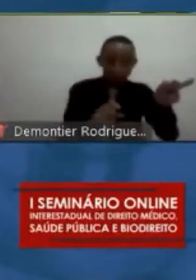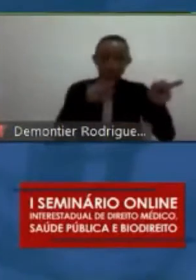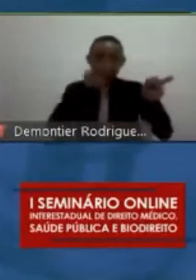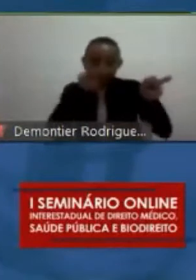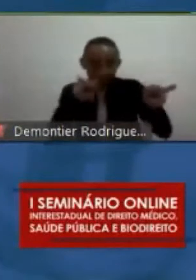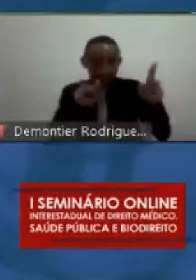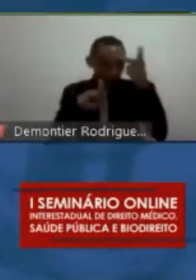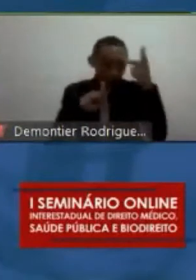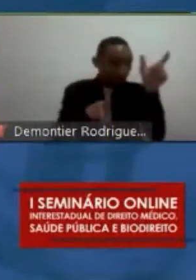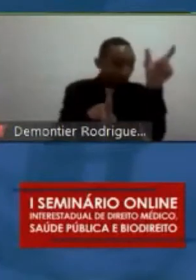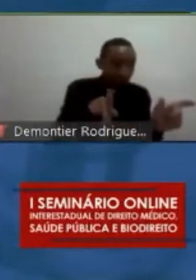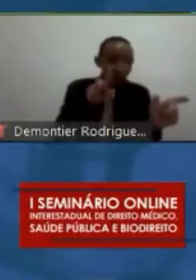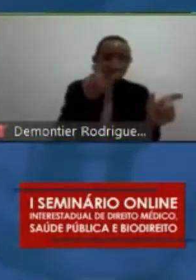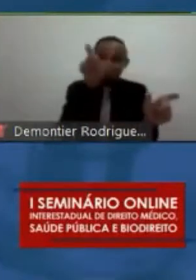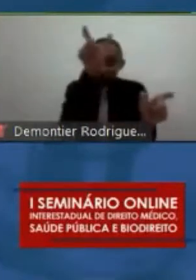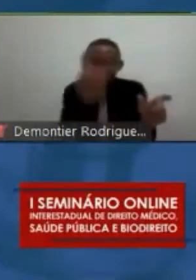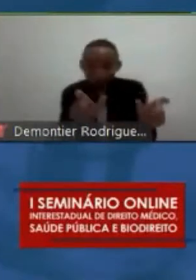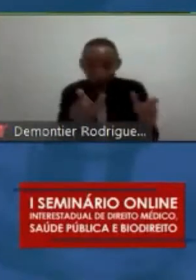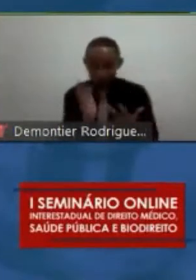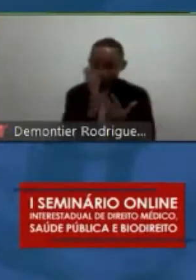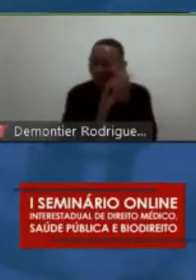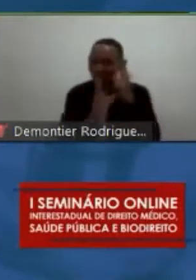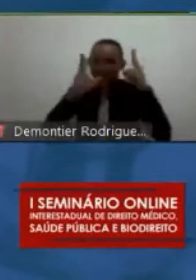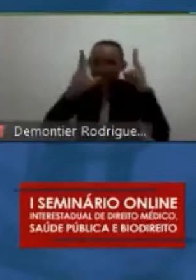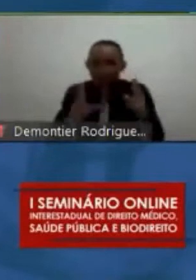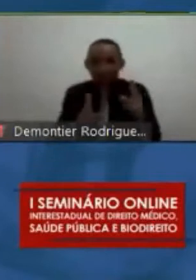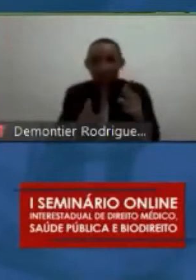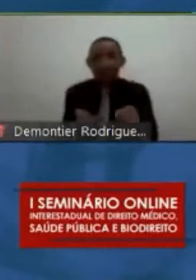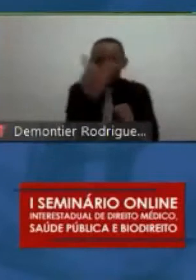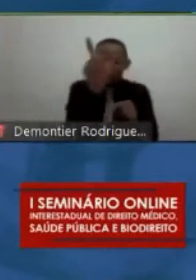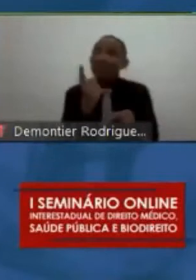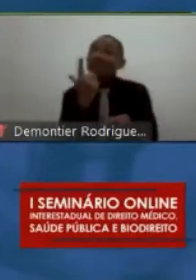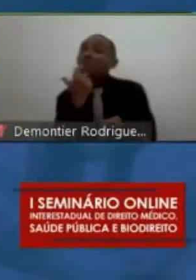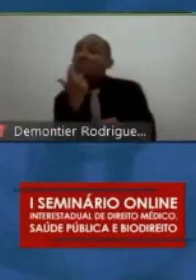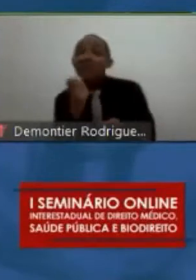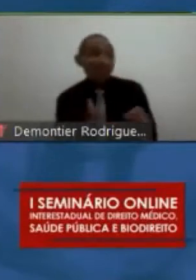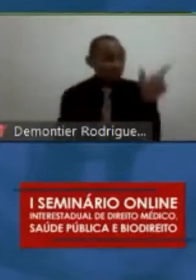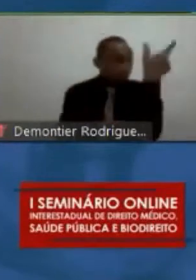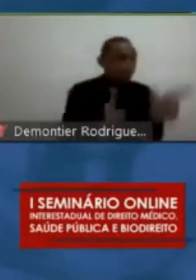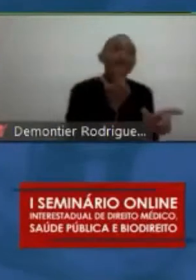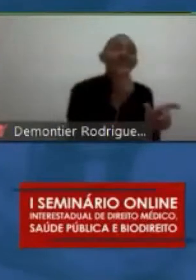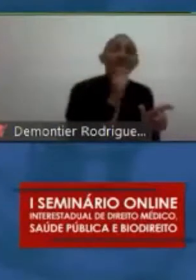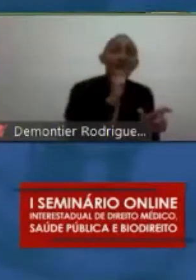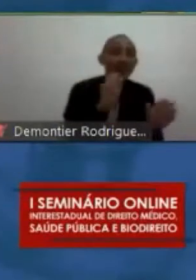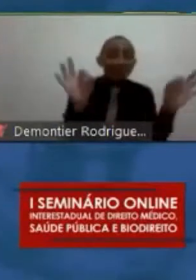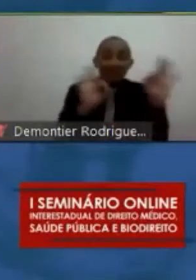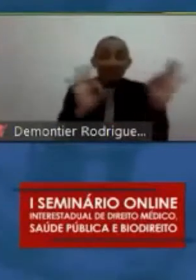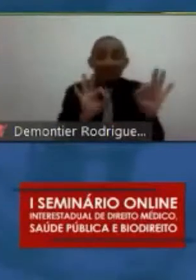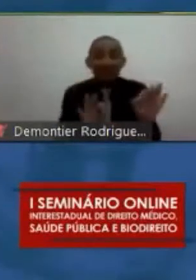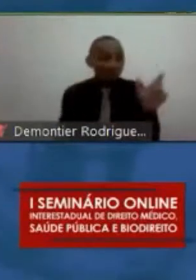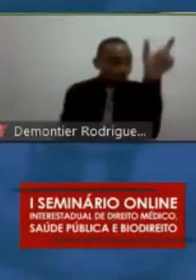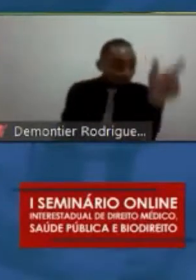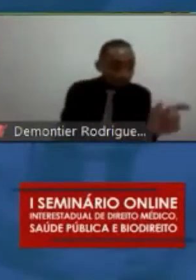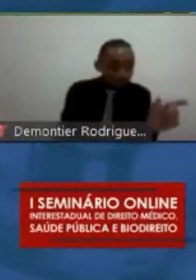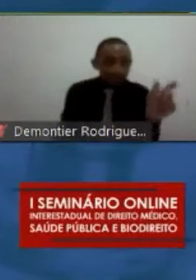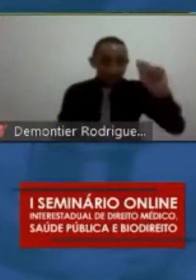o mesmo tipo de cirurgia, quando utilizado sangue e não utilizado sangue, a redução do gasto na barreira azul